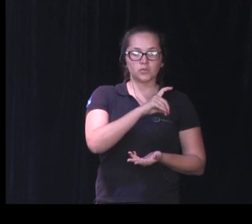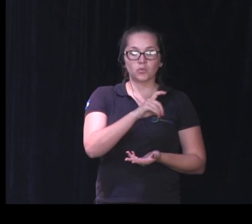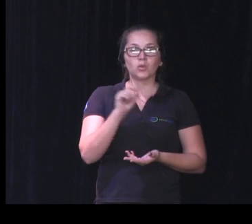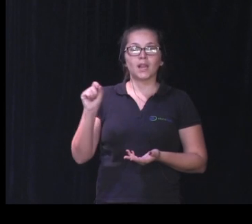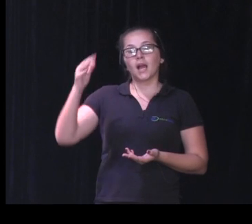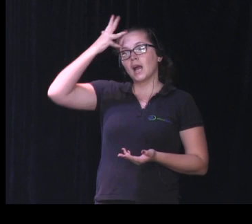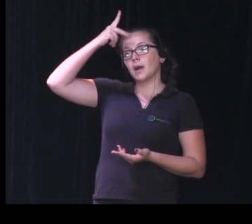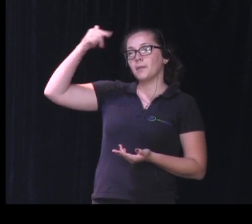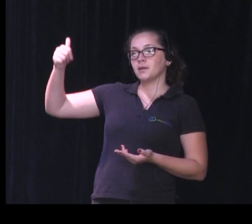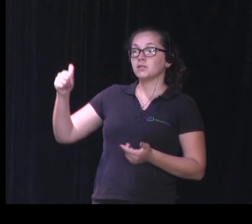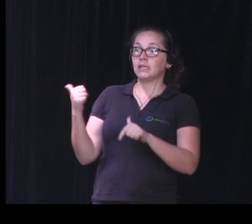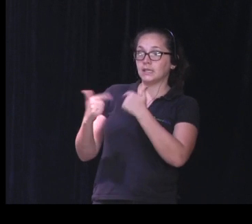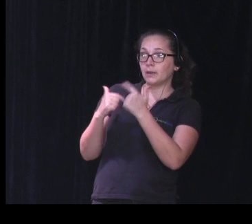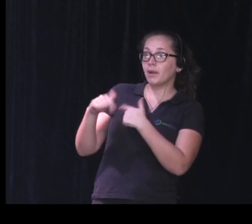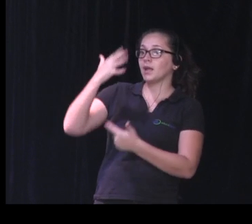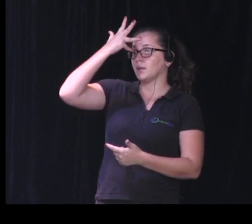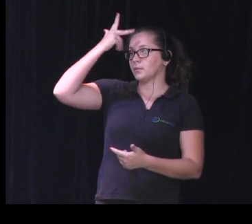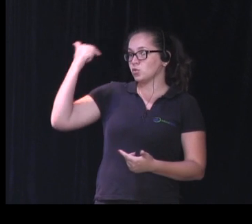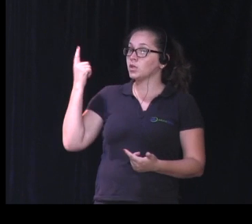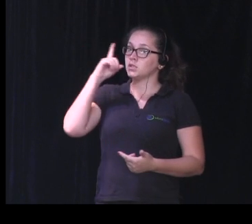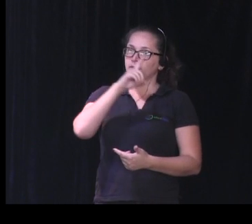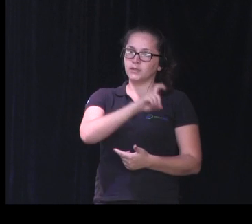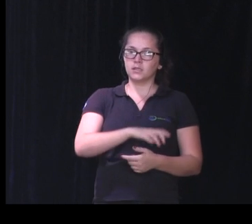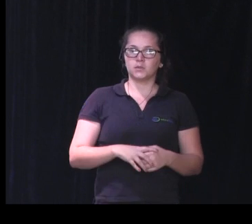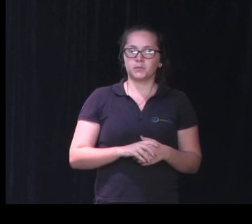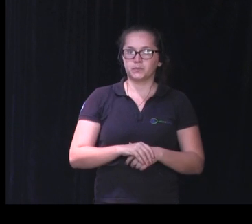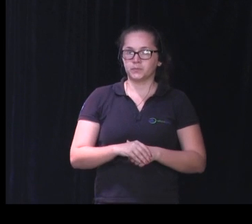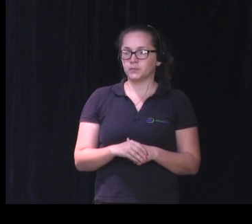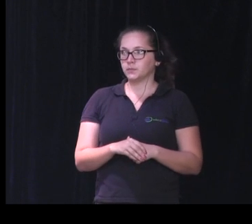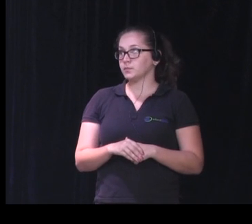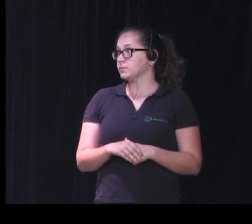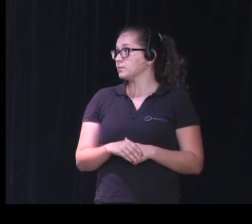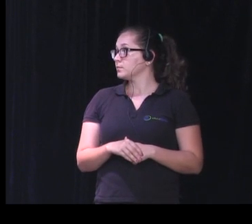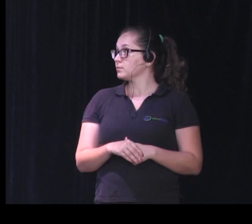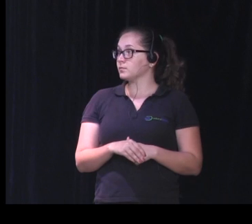Por isso é tão difícil estar na Amazônia e trabalhar na Amazônia.